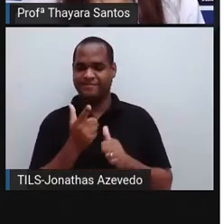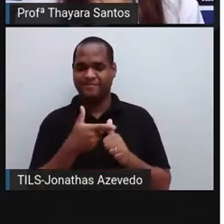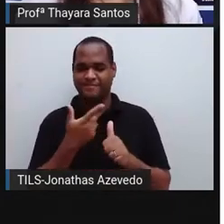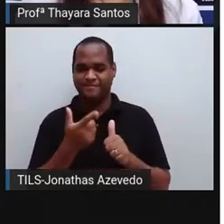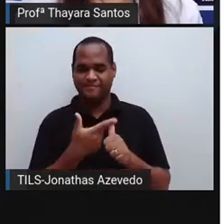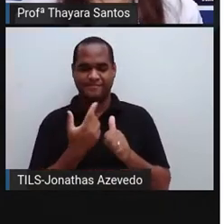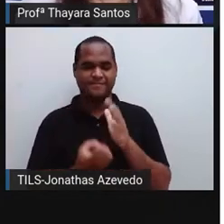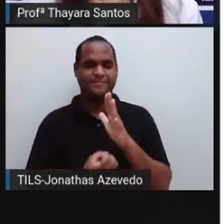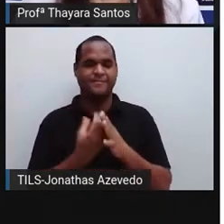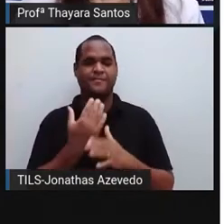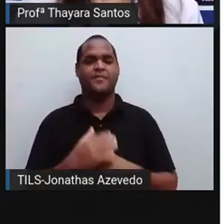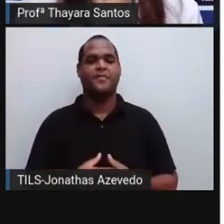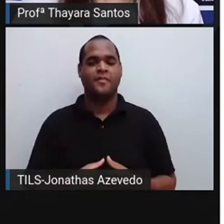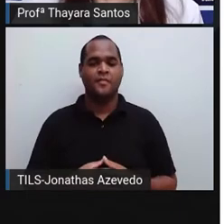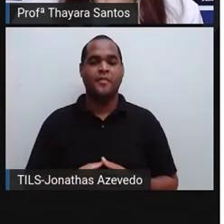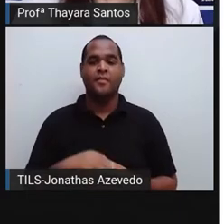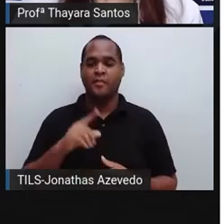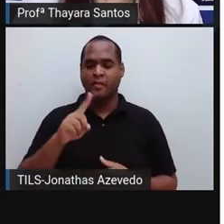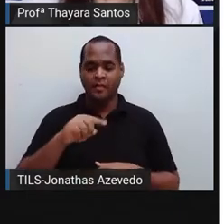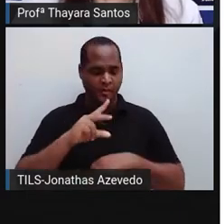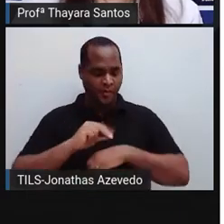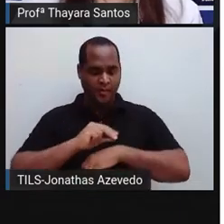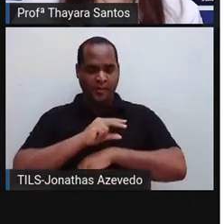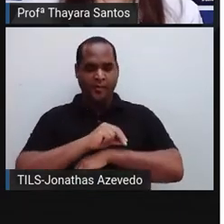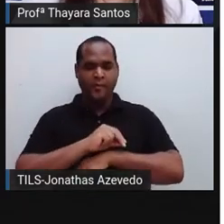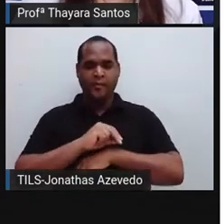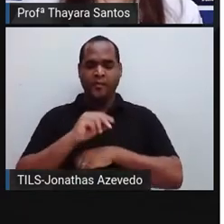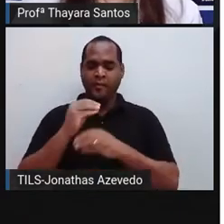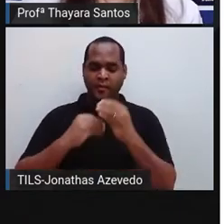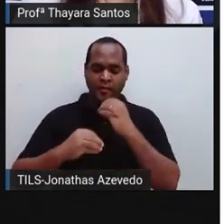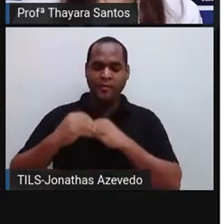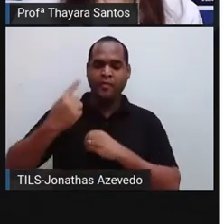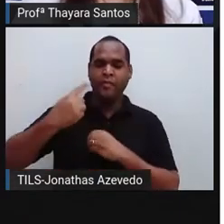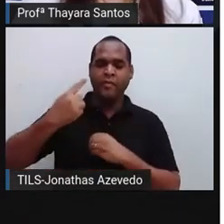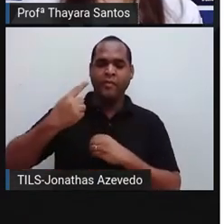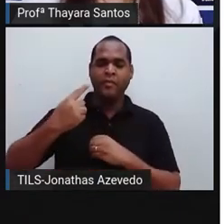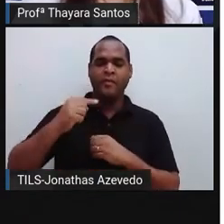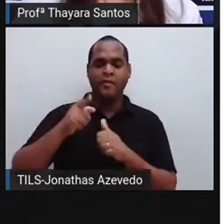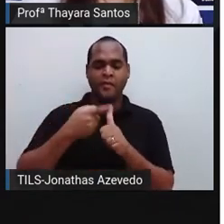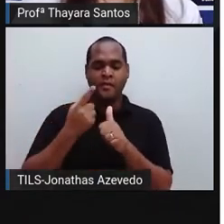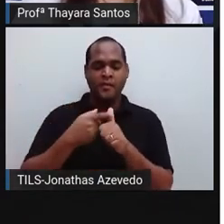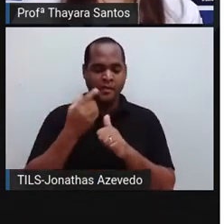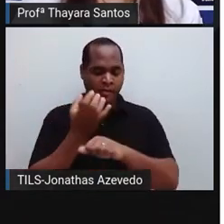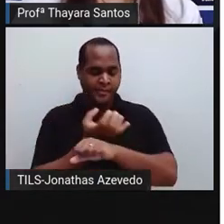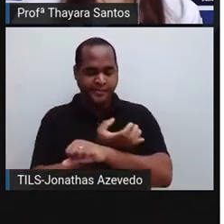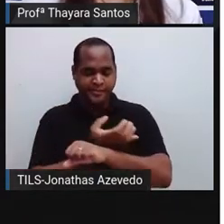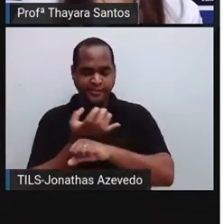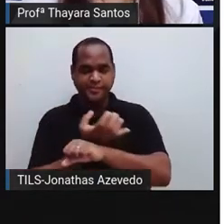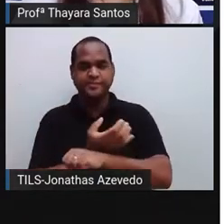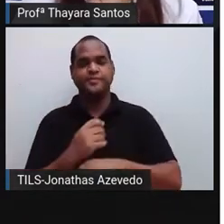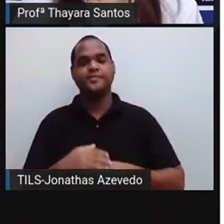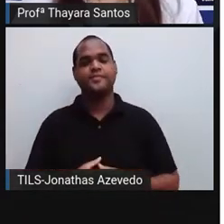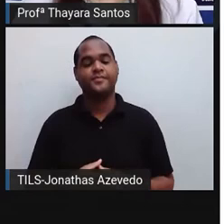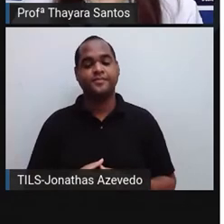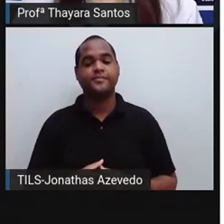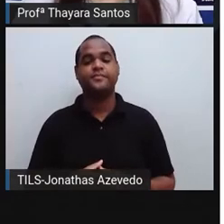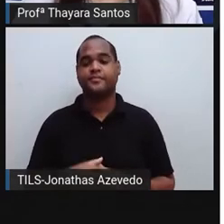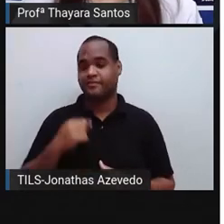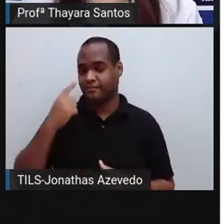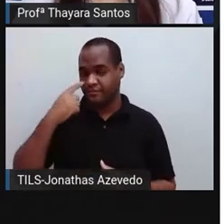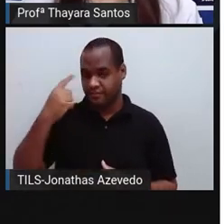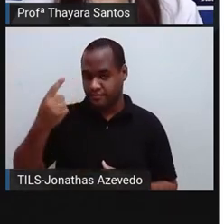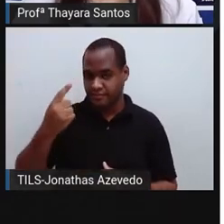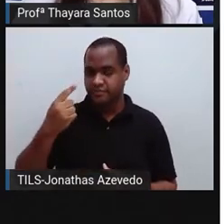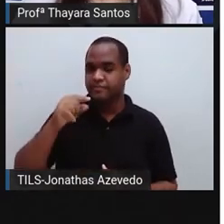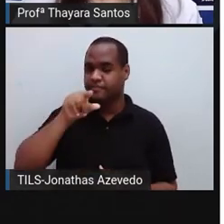o produtor. O gafanhoto vai ser o consumidor primário, porque ele se alimentou direto do produtor. O